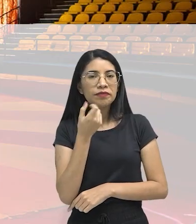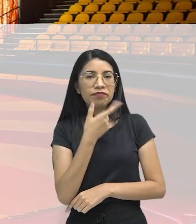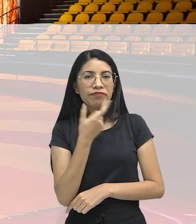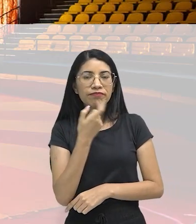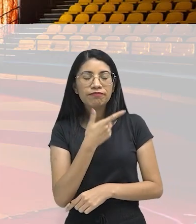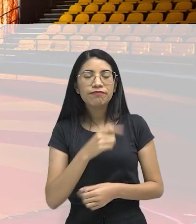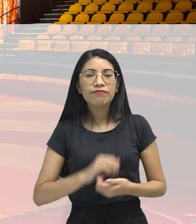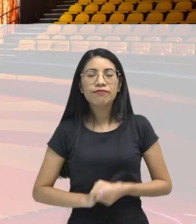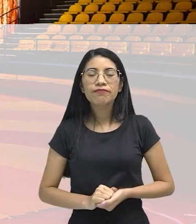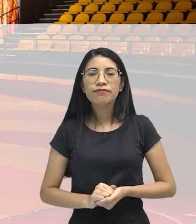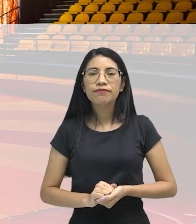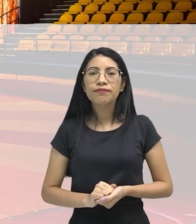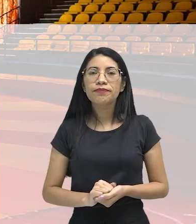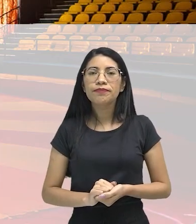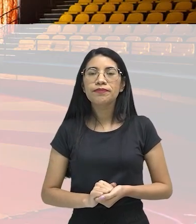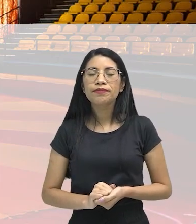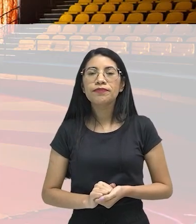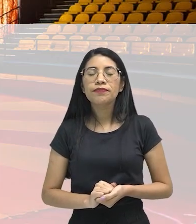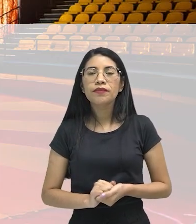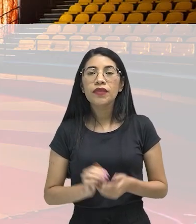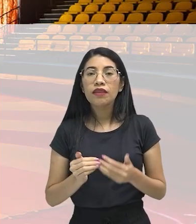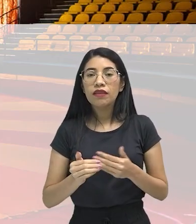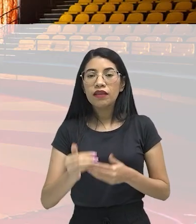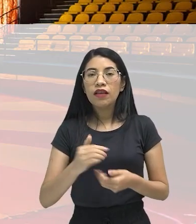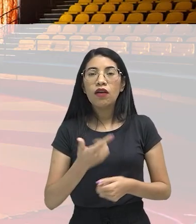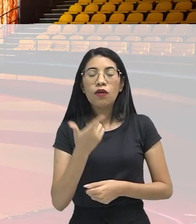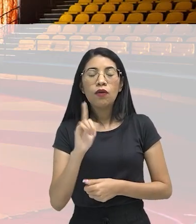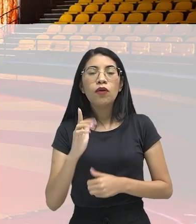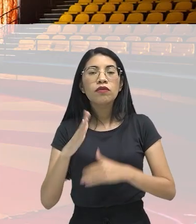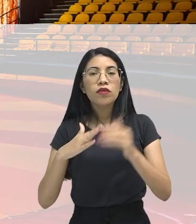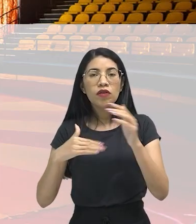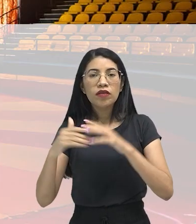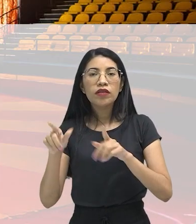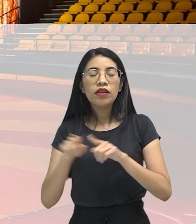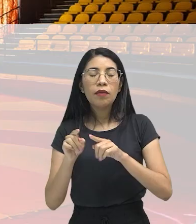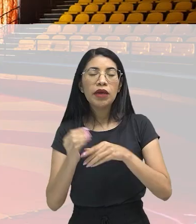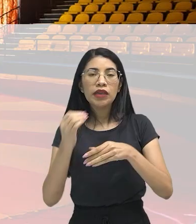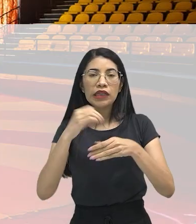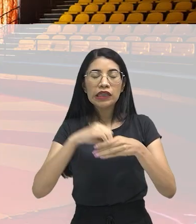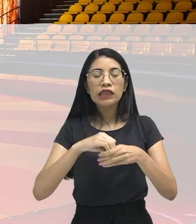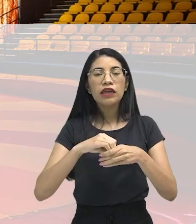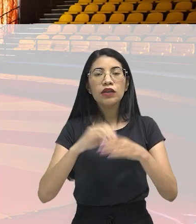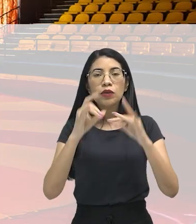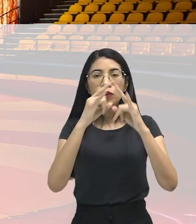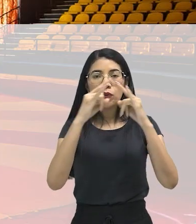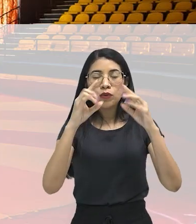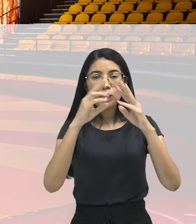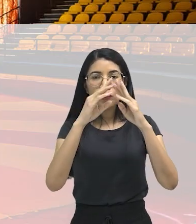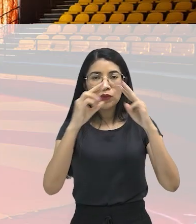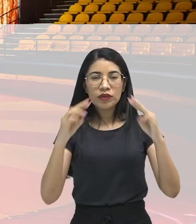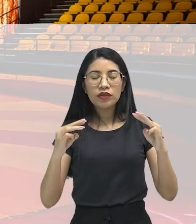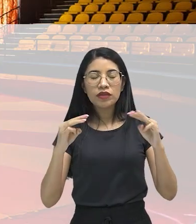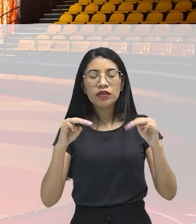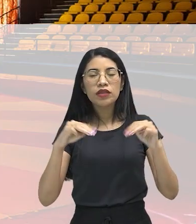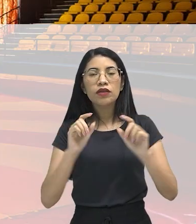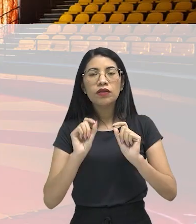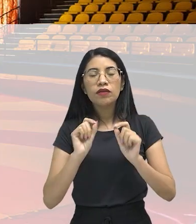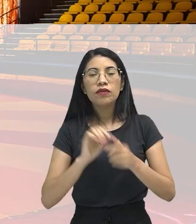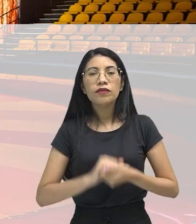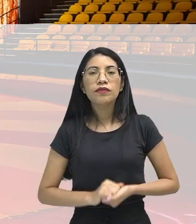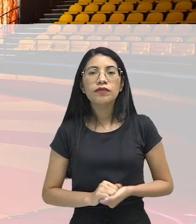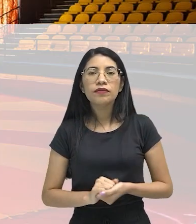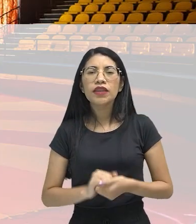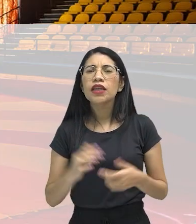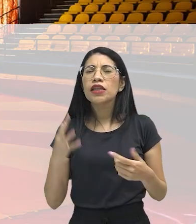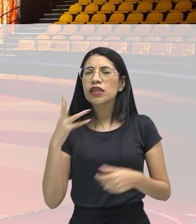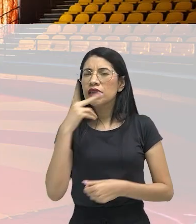engraçados. Prosseguindo, uma outra profissional que trabalha dentro do circo, né, e assim,